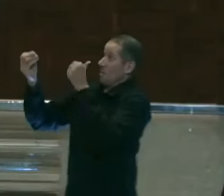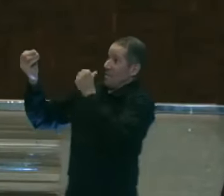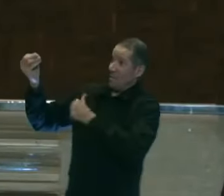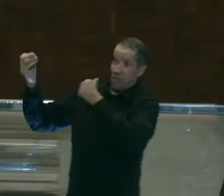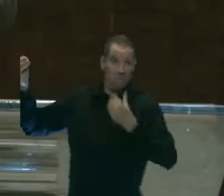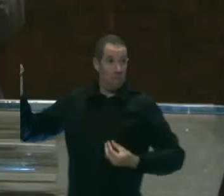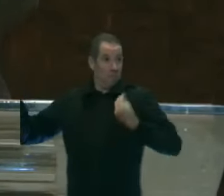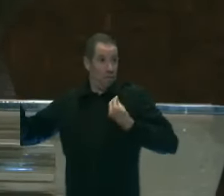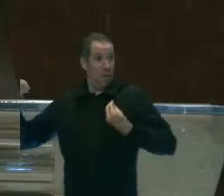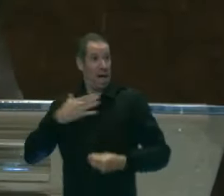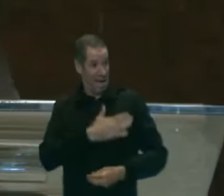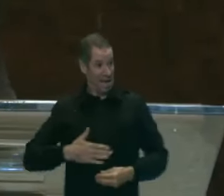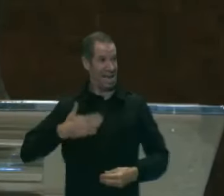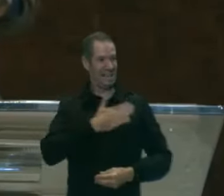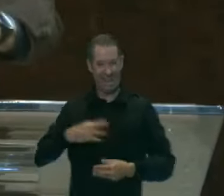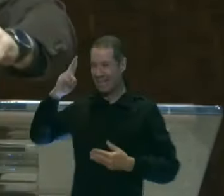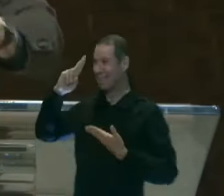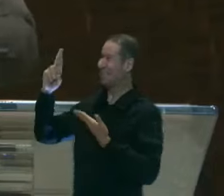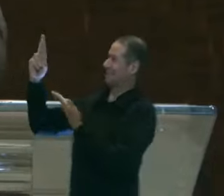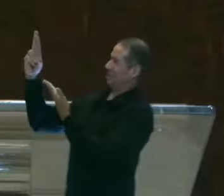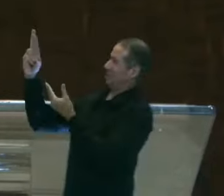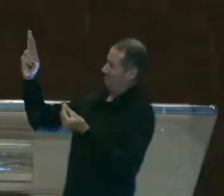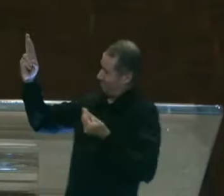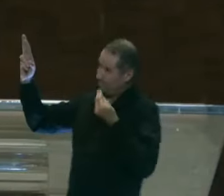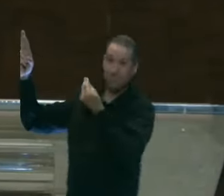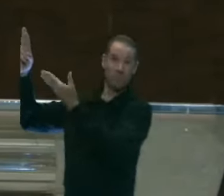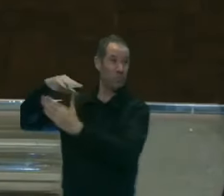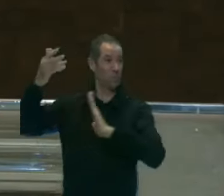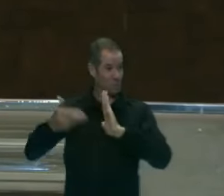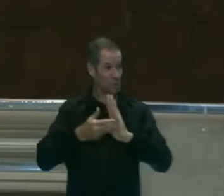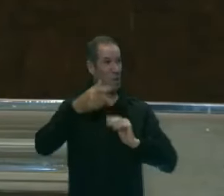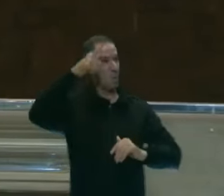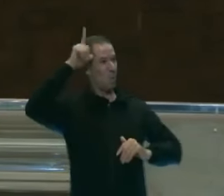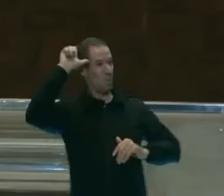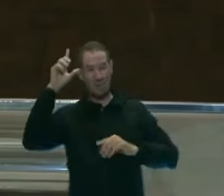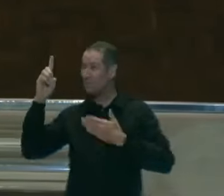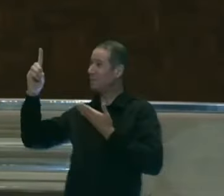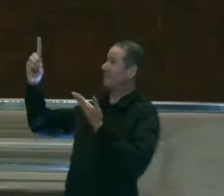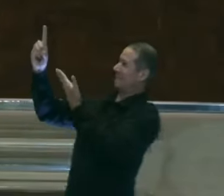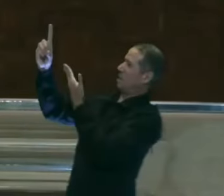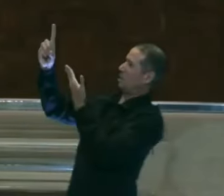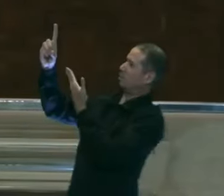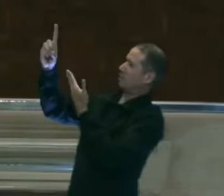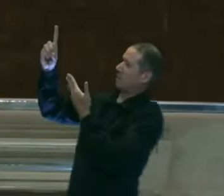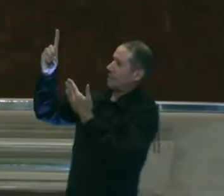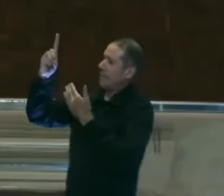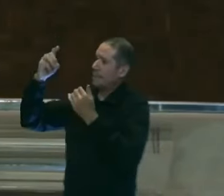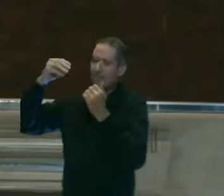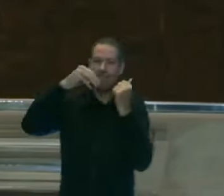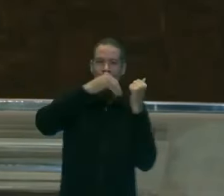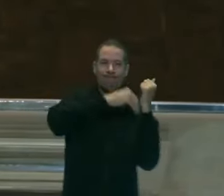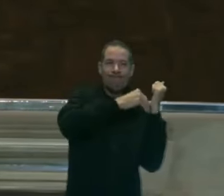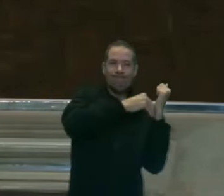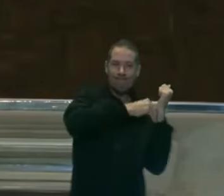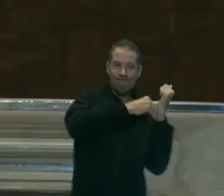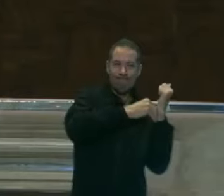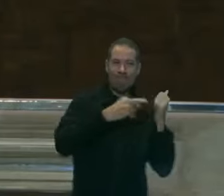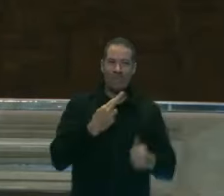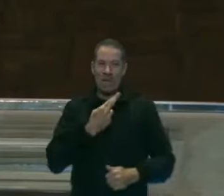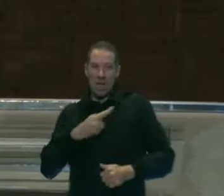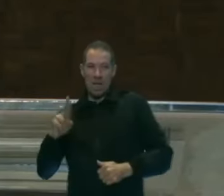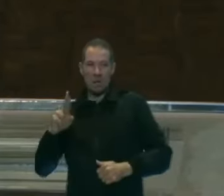e agradável ao Senhor. E ontem eu falei do Deus que está por detrás dos ritos. Os ritos apontam